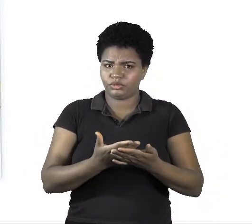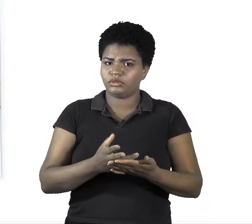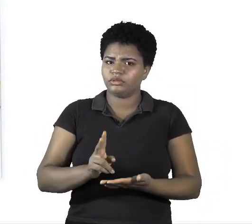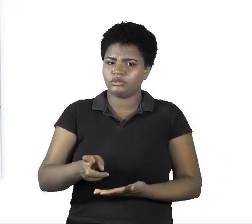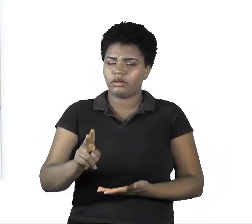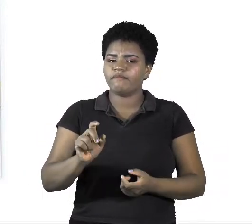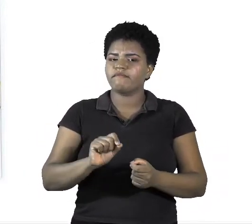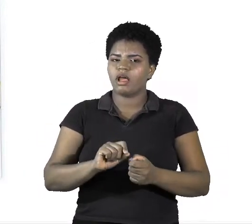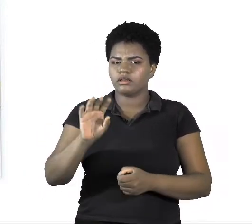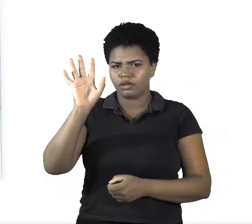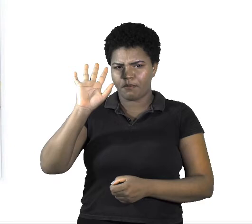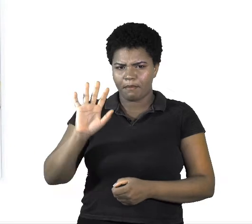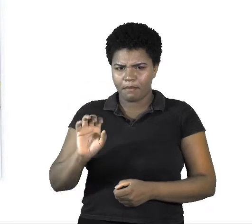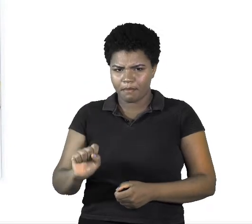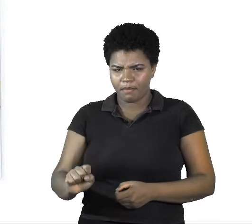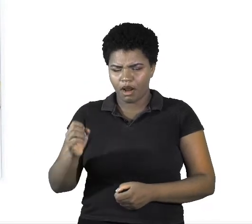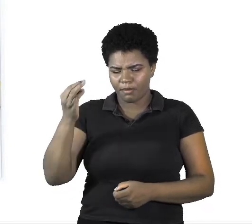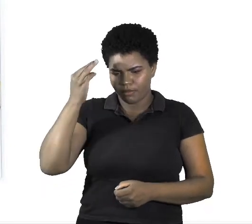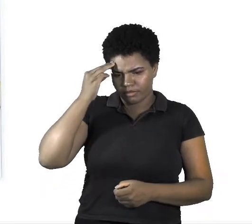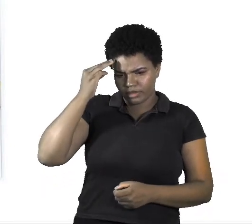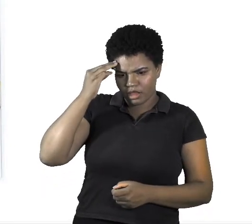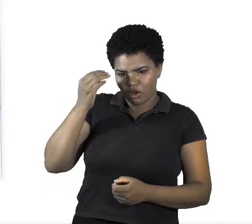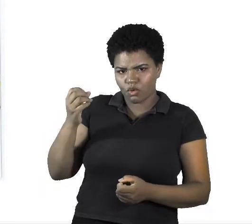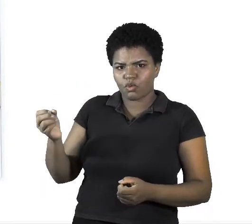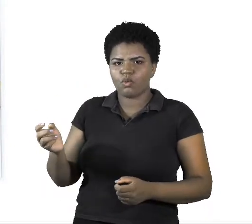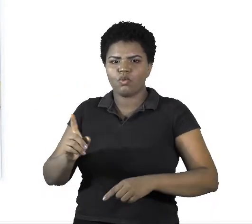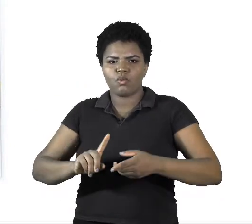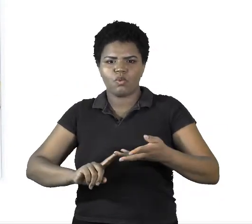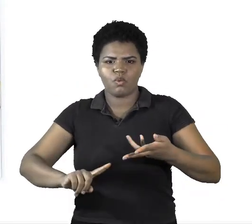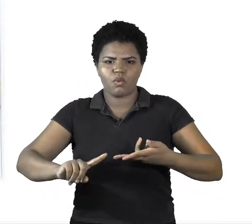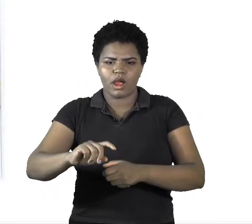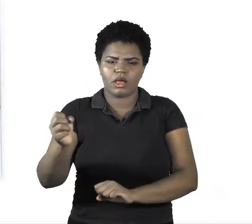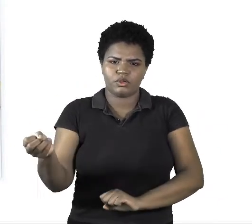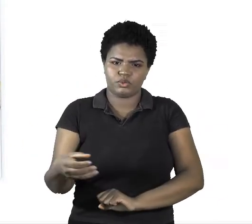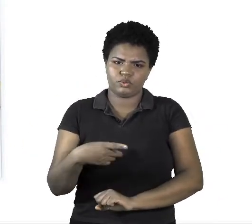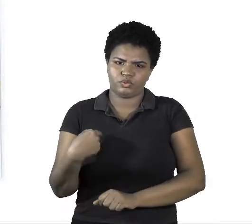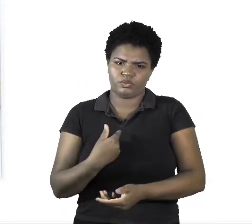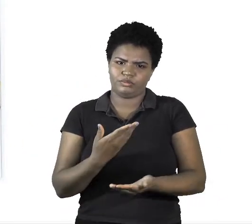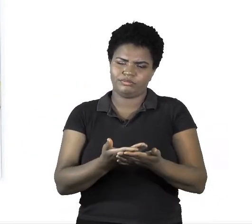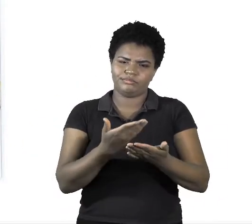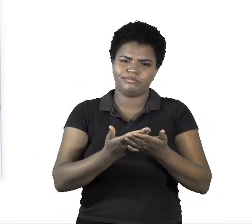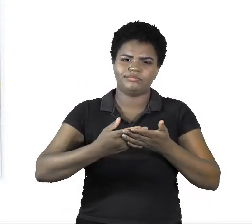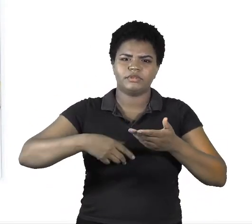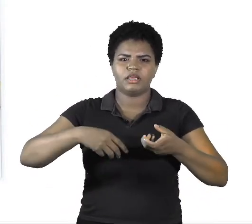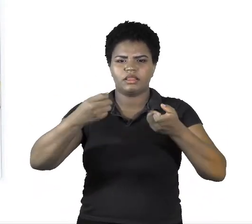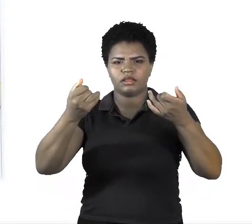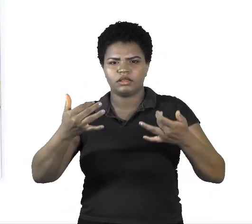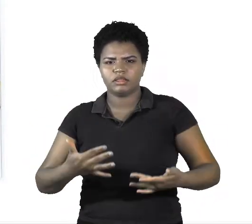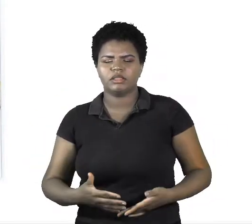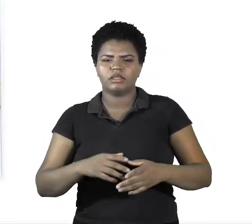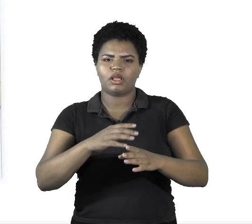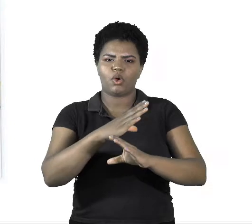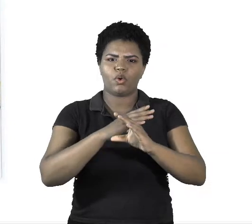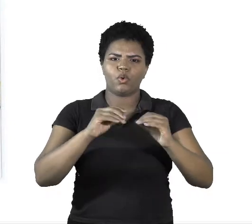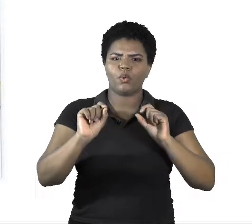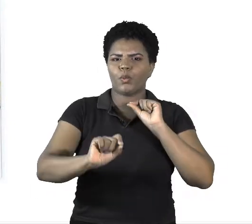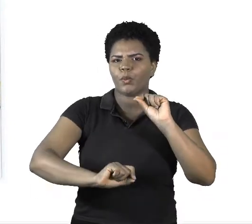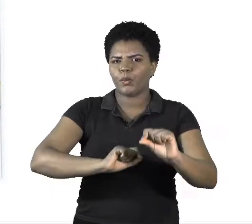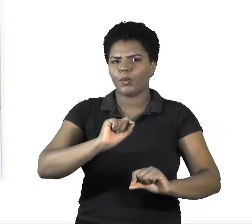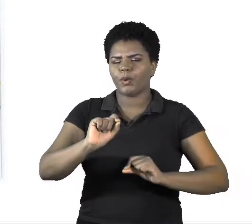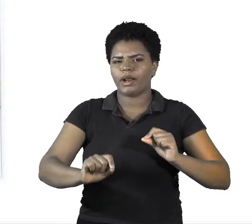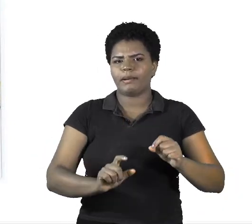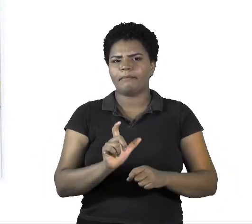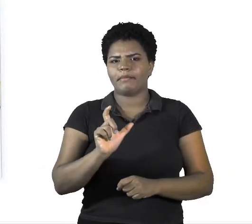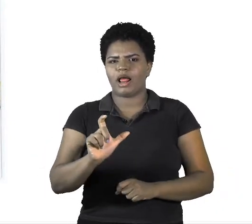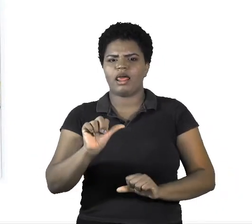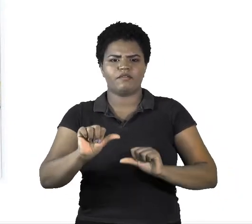mapa mental dos elementos novos que nós estamos estudando, e aí você tem a definição do que é a conjunção, que é uma palavra